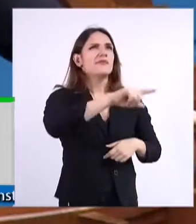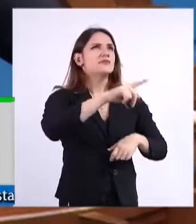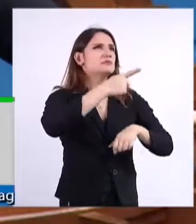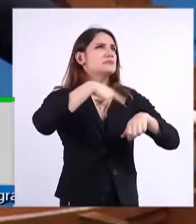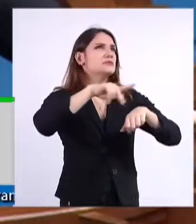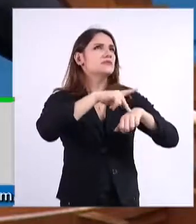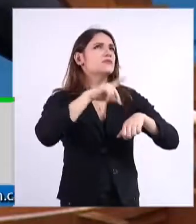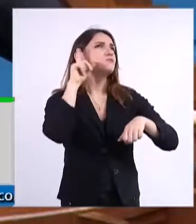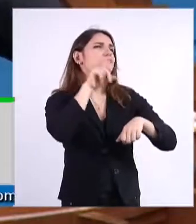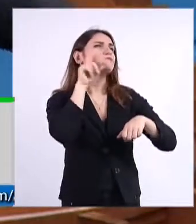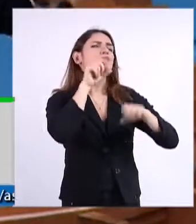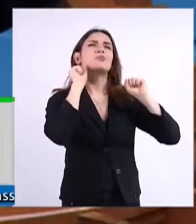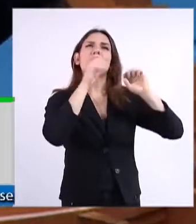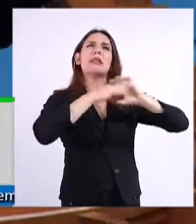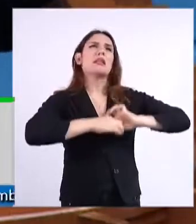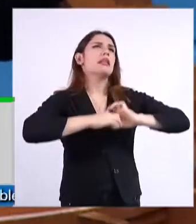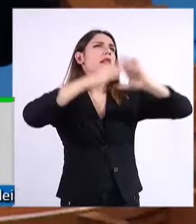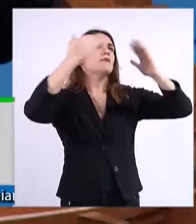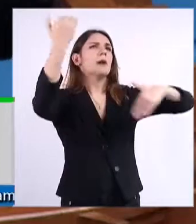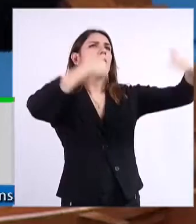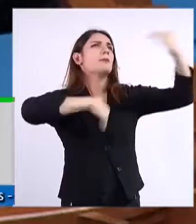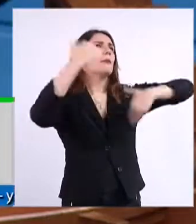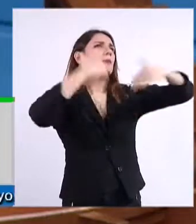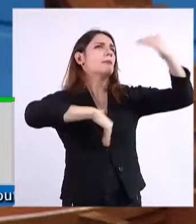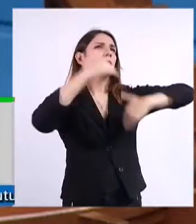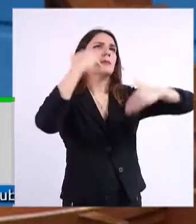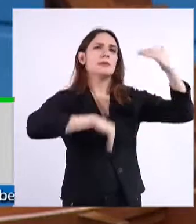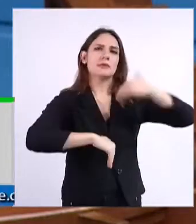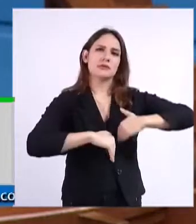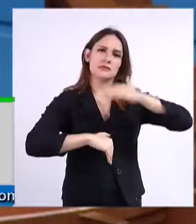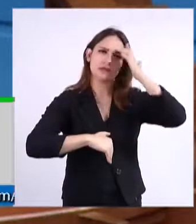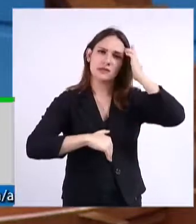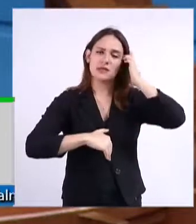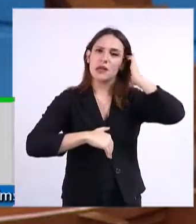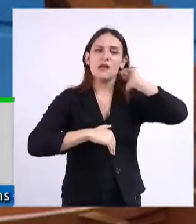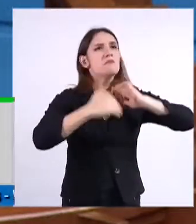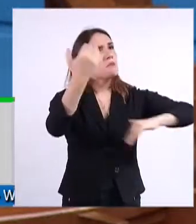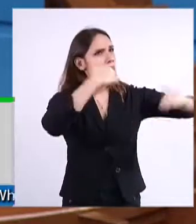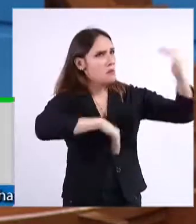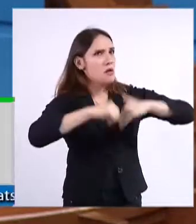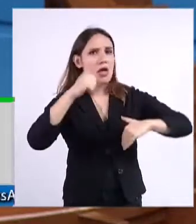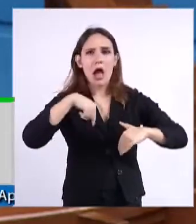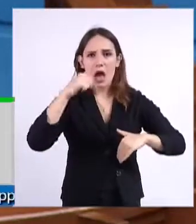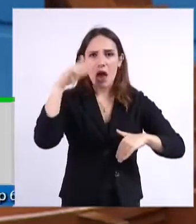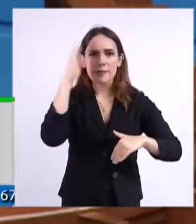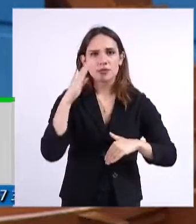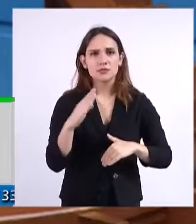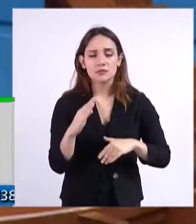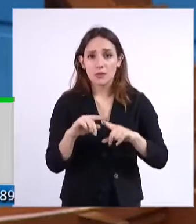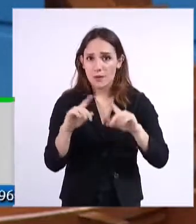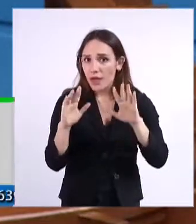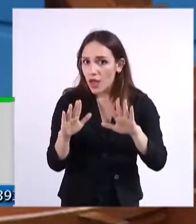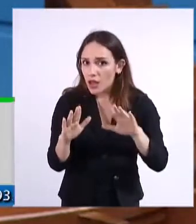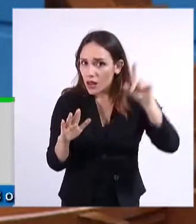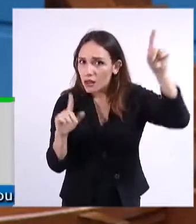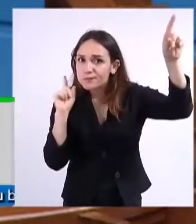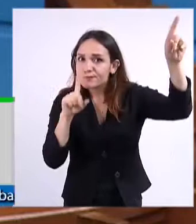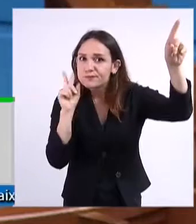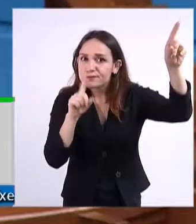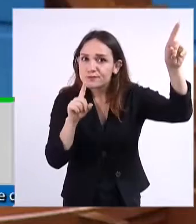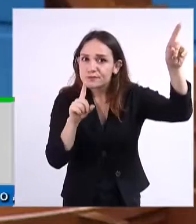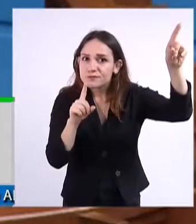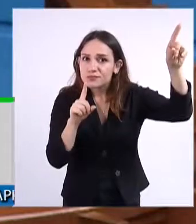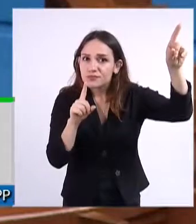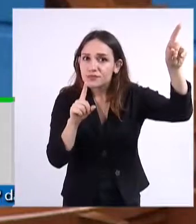visto, sem o princípio da reciprocidade. O brasileiro que for entrar nos Estados Unidos vai precisar